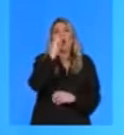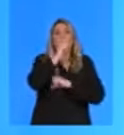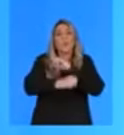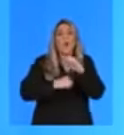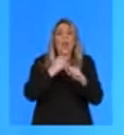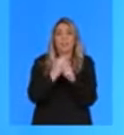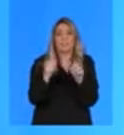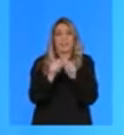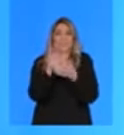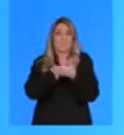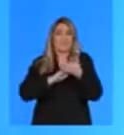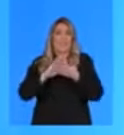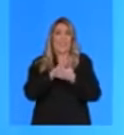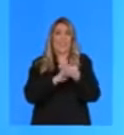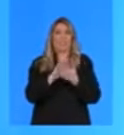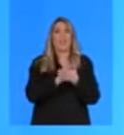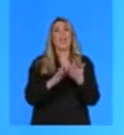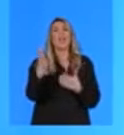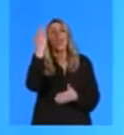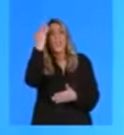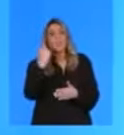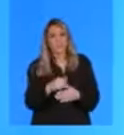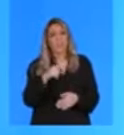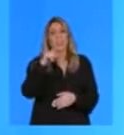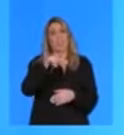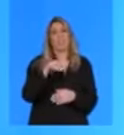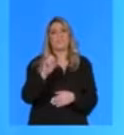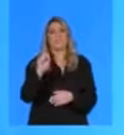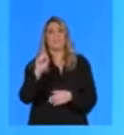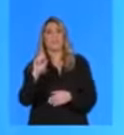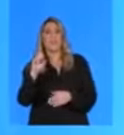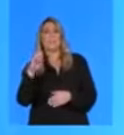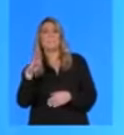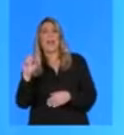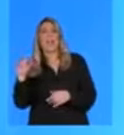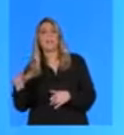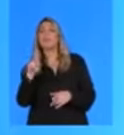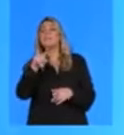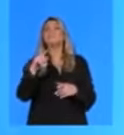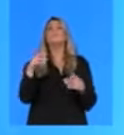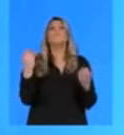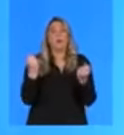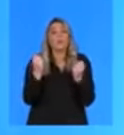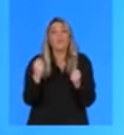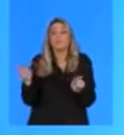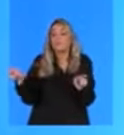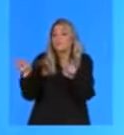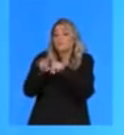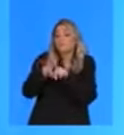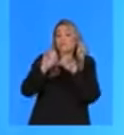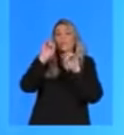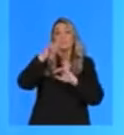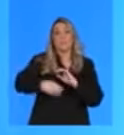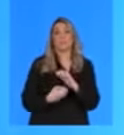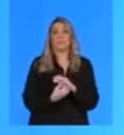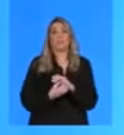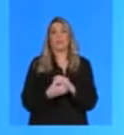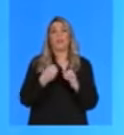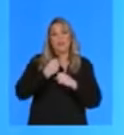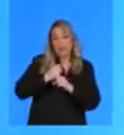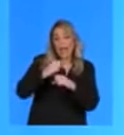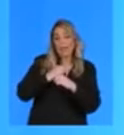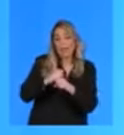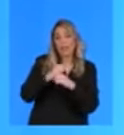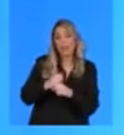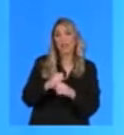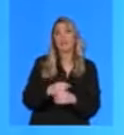fez eu sei que a concessão é da Sedai mas nós podemos fazer também em parceria com eles e o Gari comunitário foi proibido porque ele